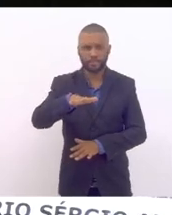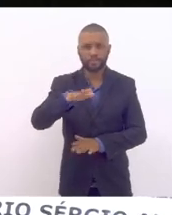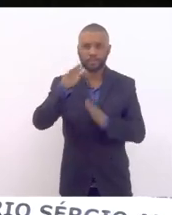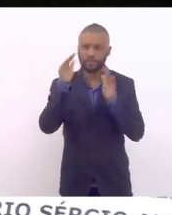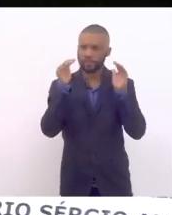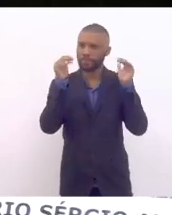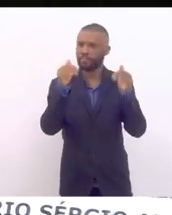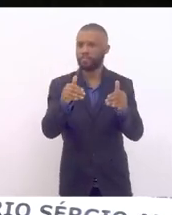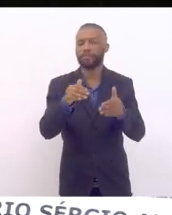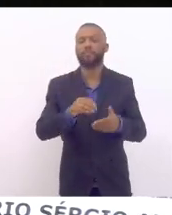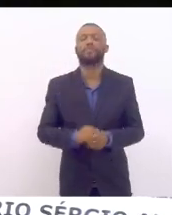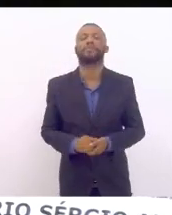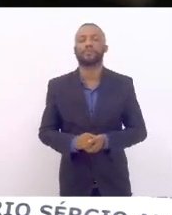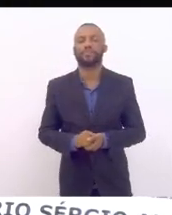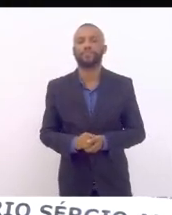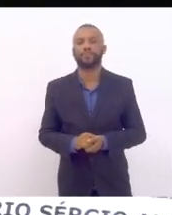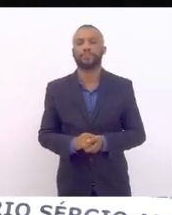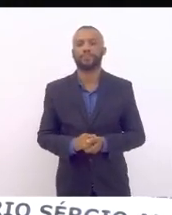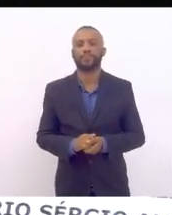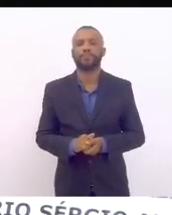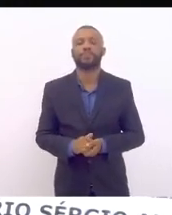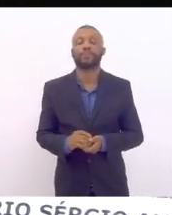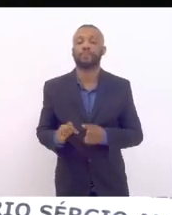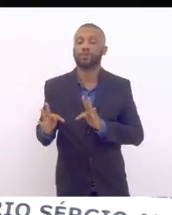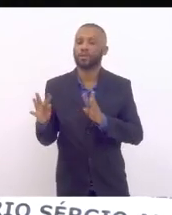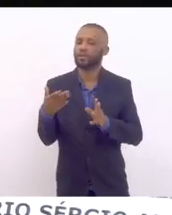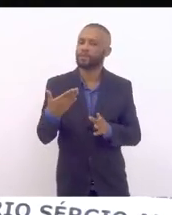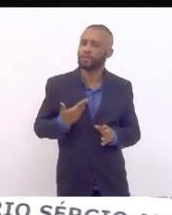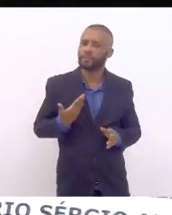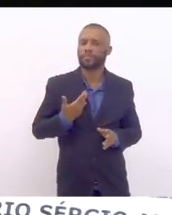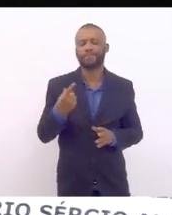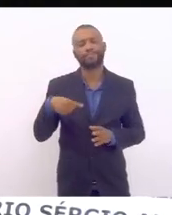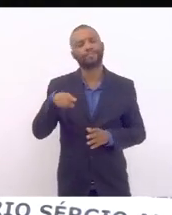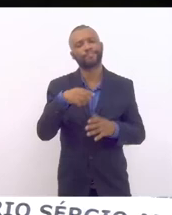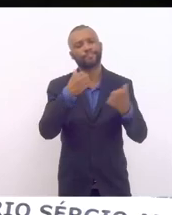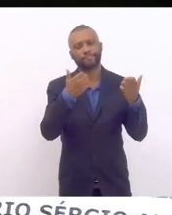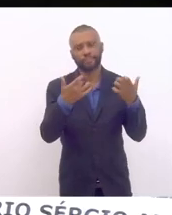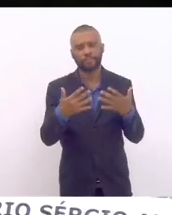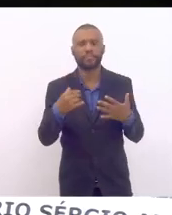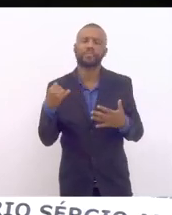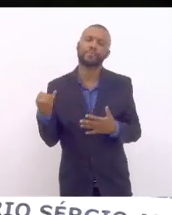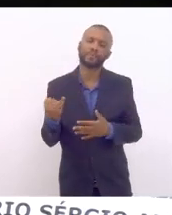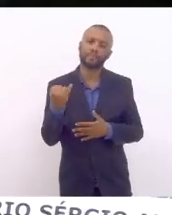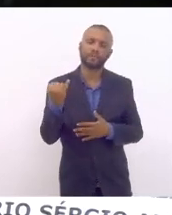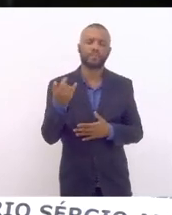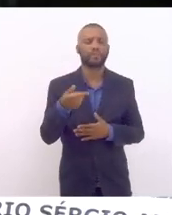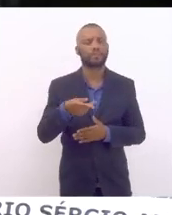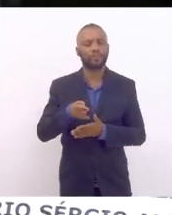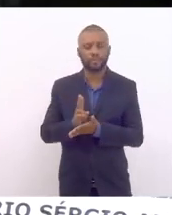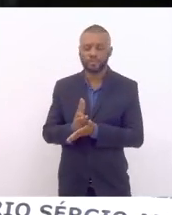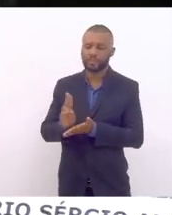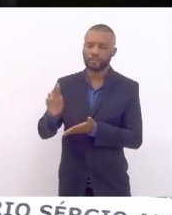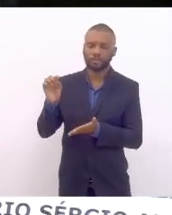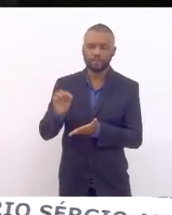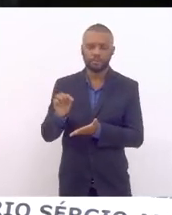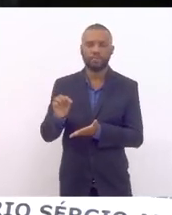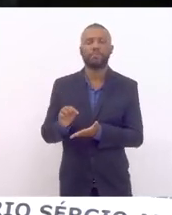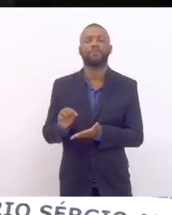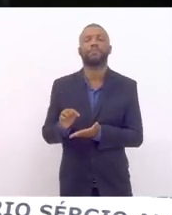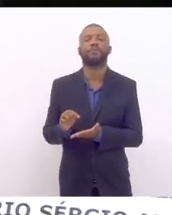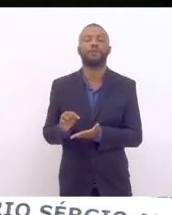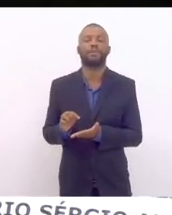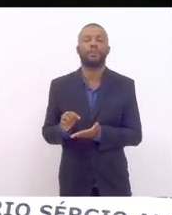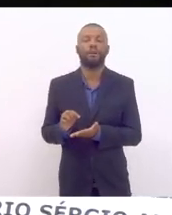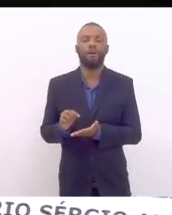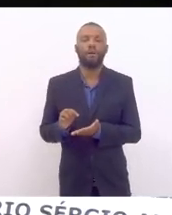especificamente é todos os meus colegas falaram aqui é da da importância das Universidades e da